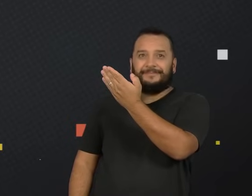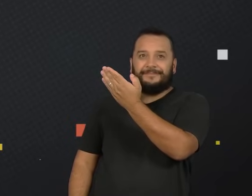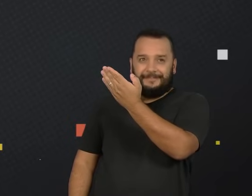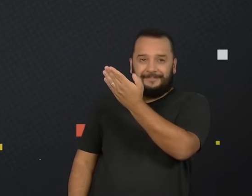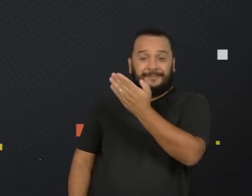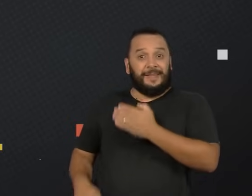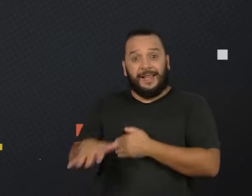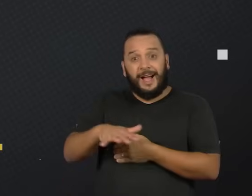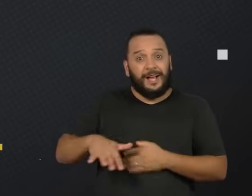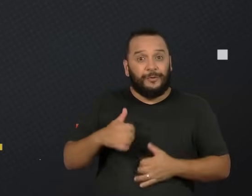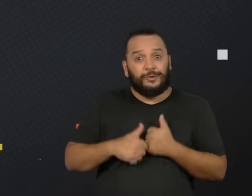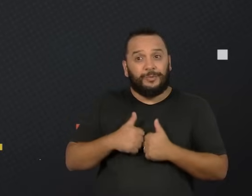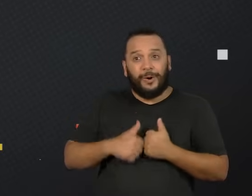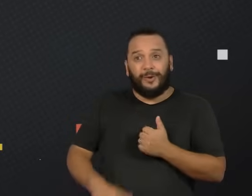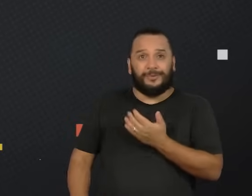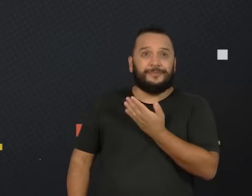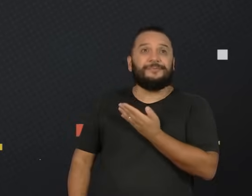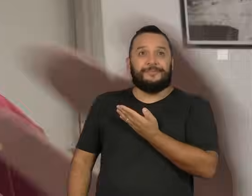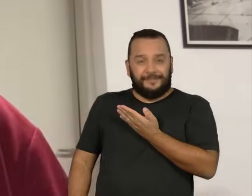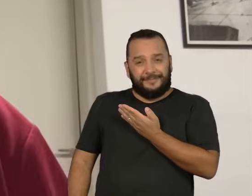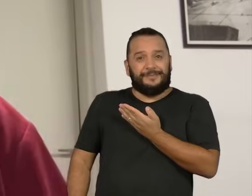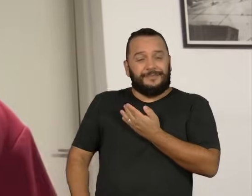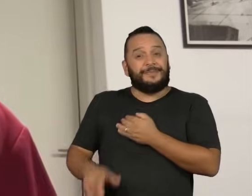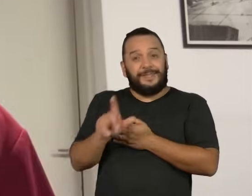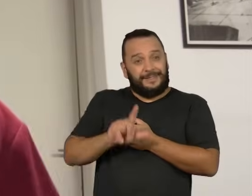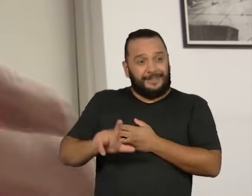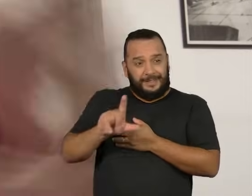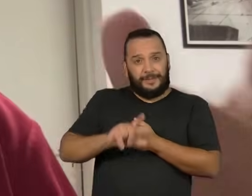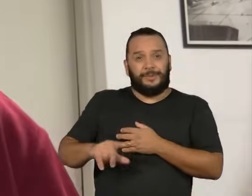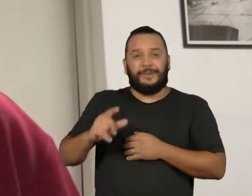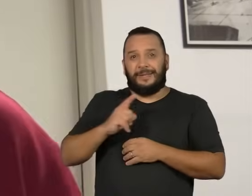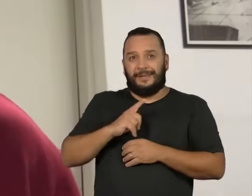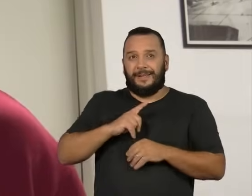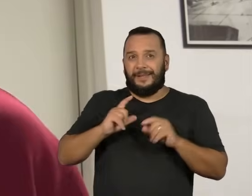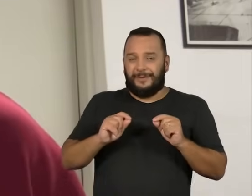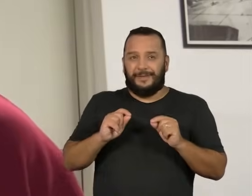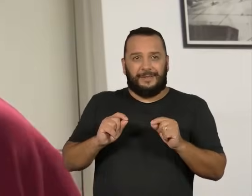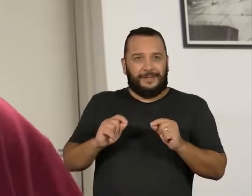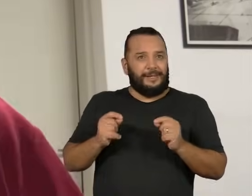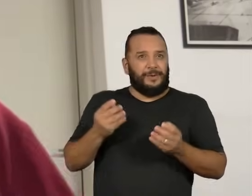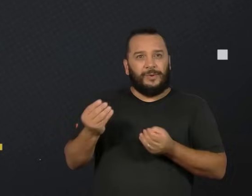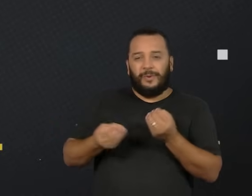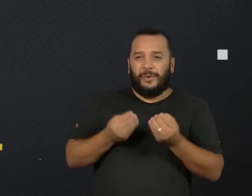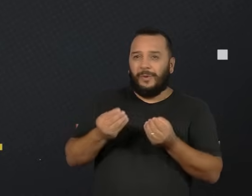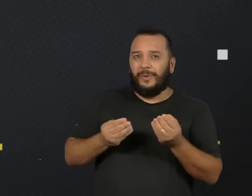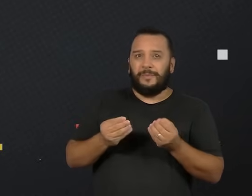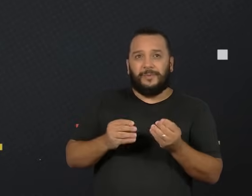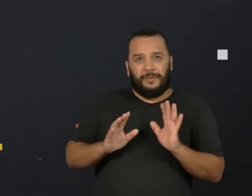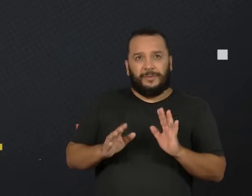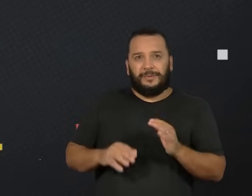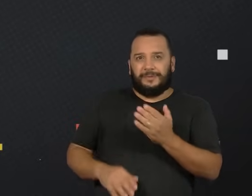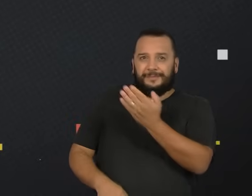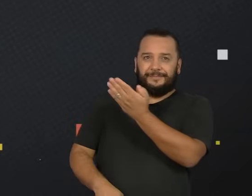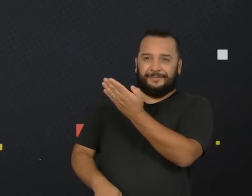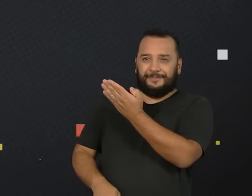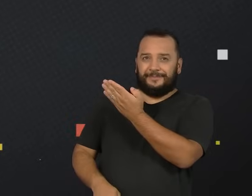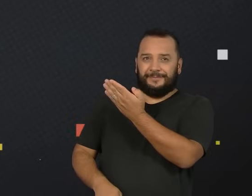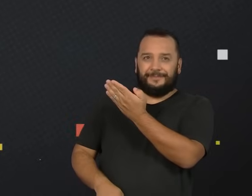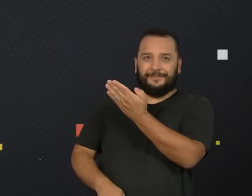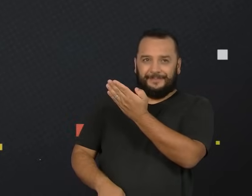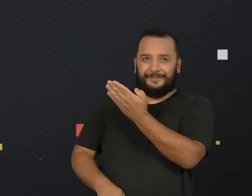área do futebol. Na literatura tem Maquinação do Mundo, que é sobre Drummond e